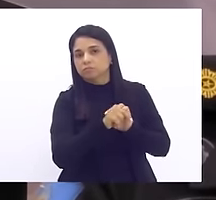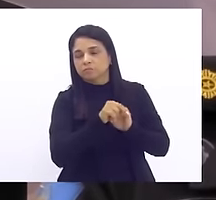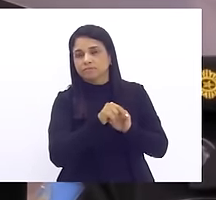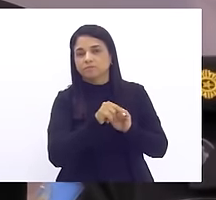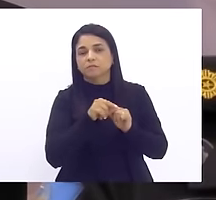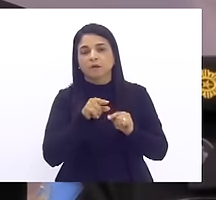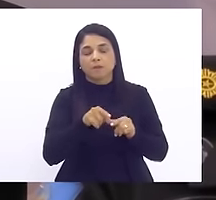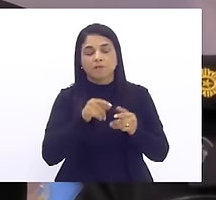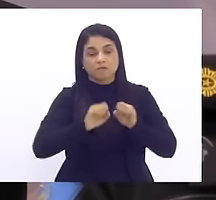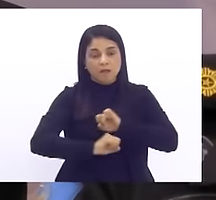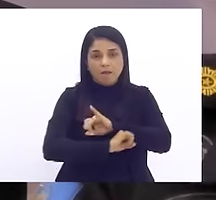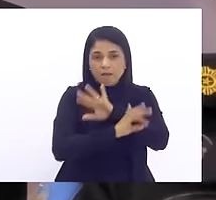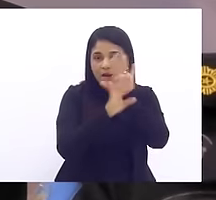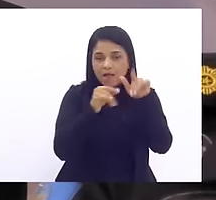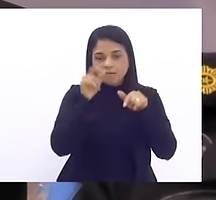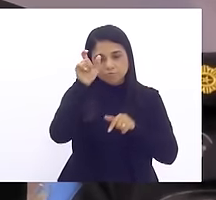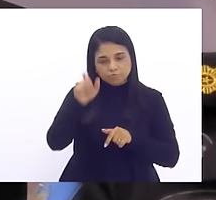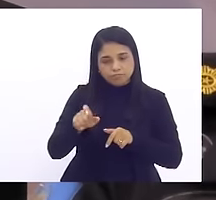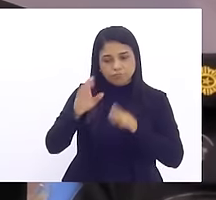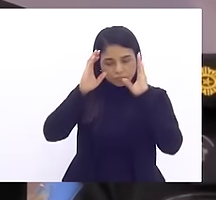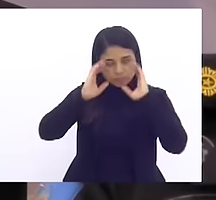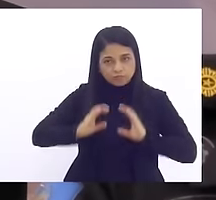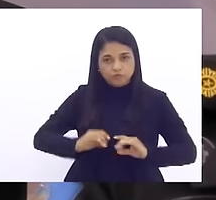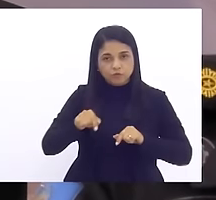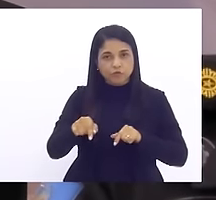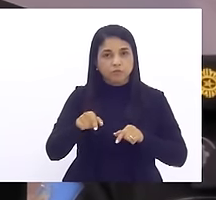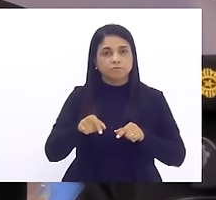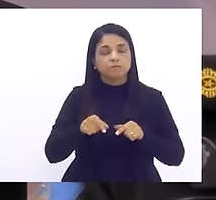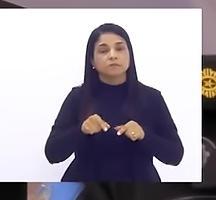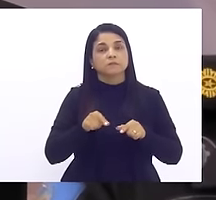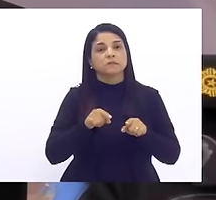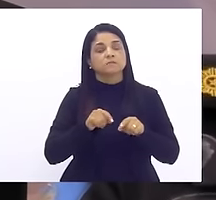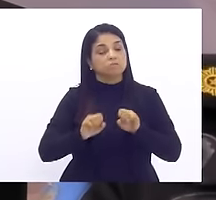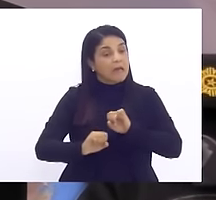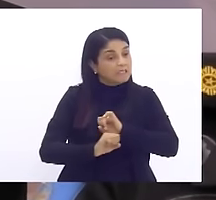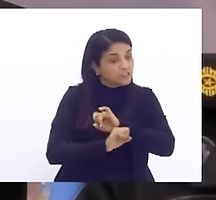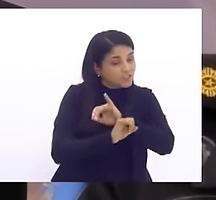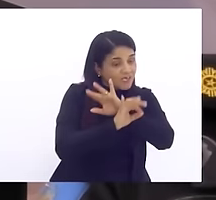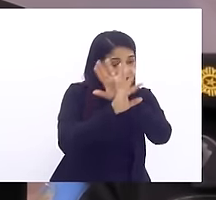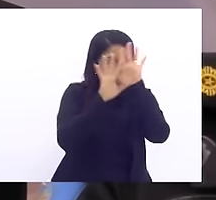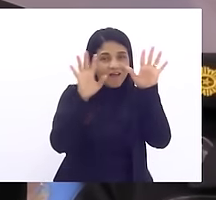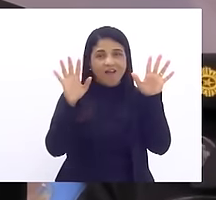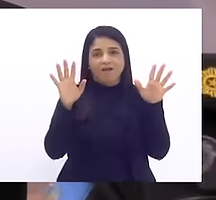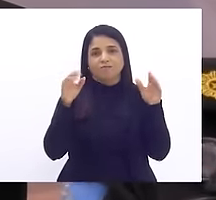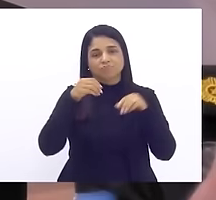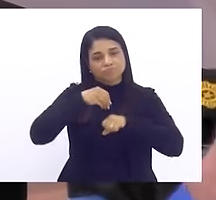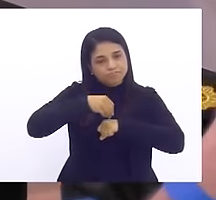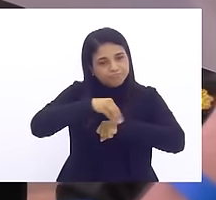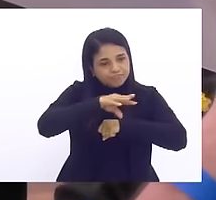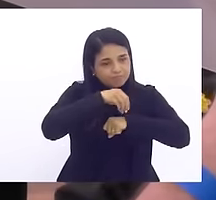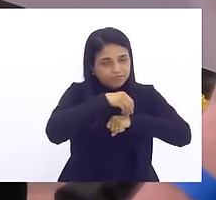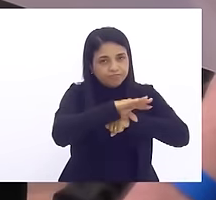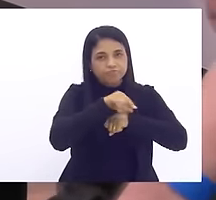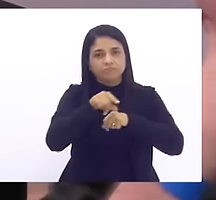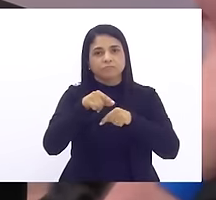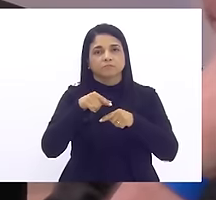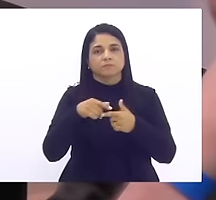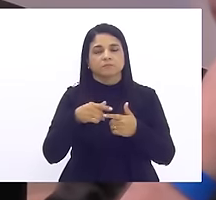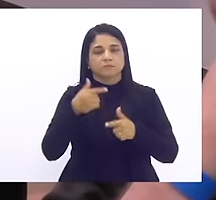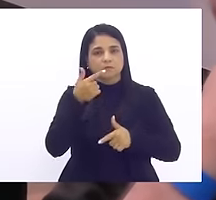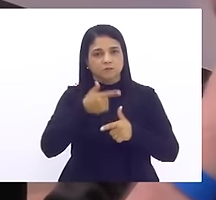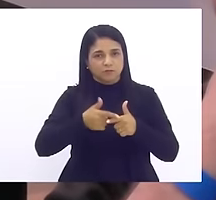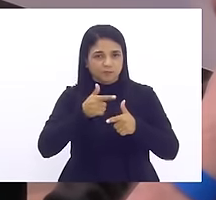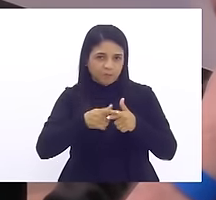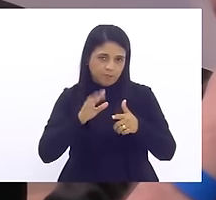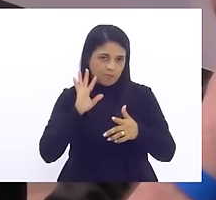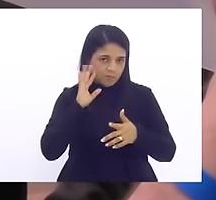o condutor que está sendo autuado ou até porventura removido a gente tenta passar o mais caro o máximo de carência possível essa situações Então